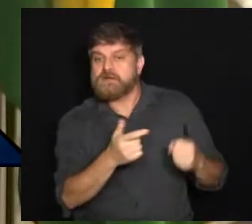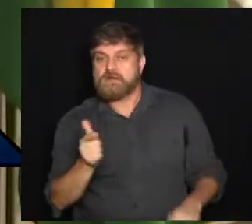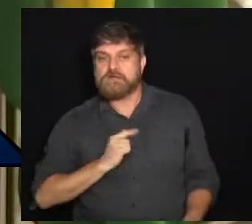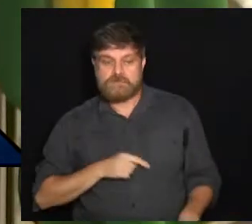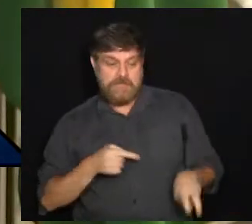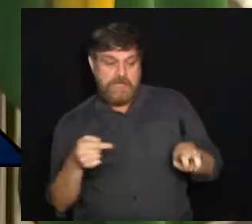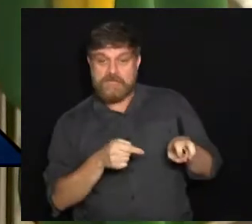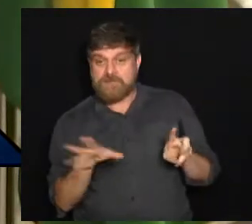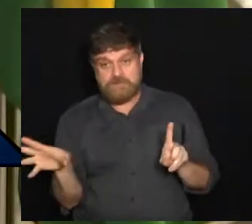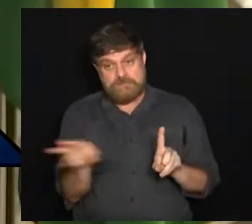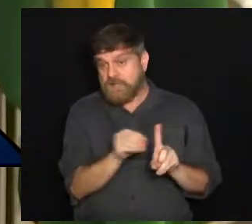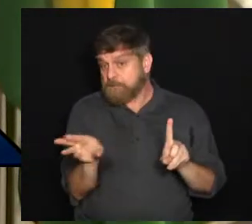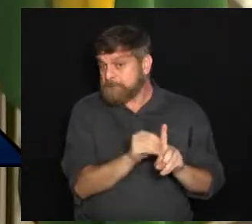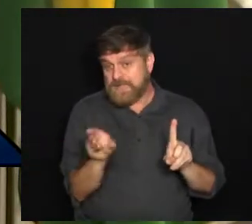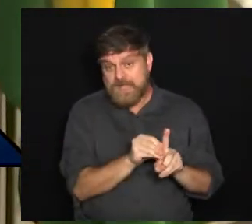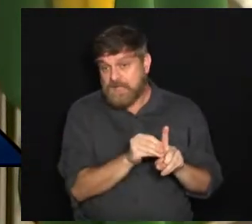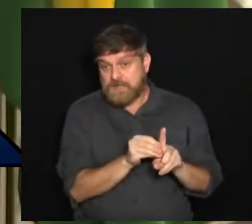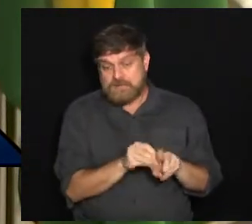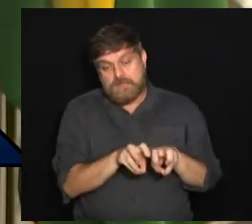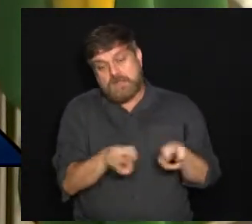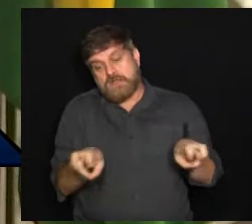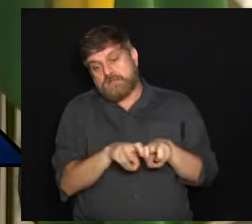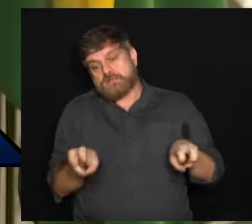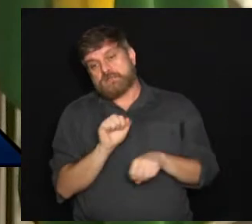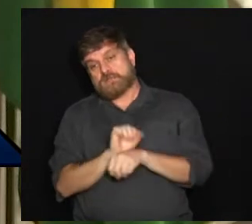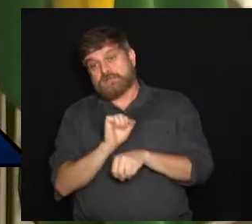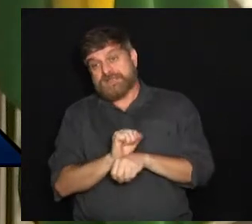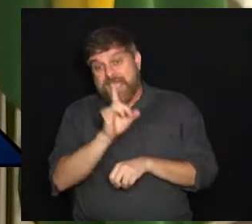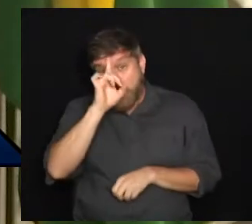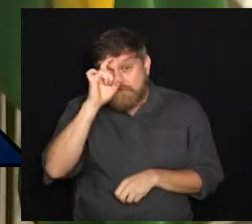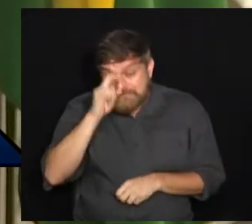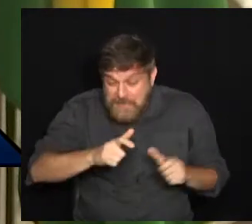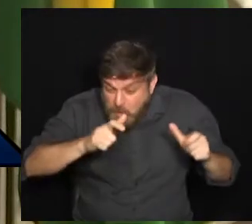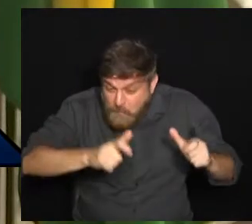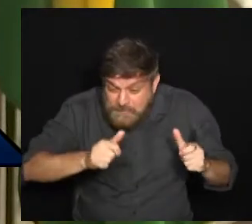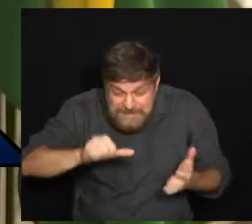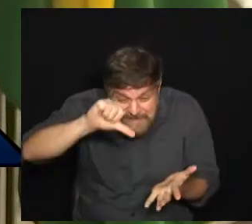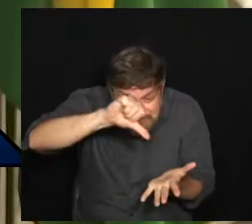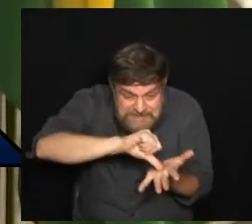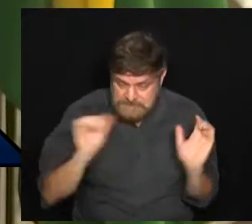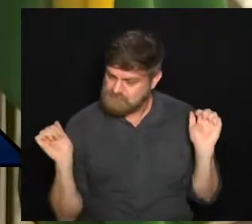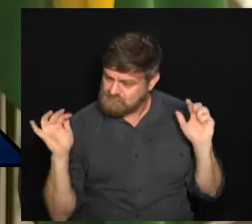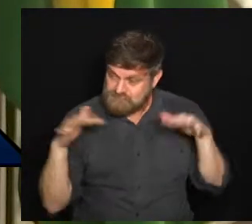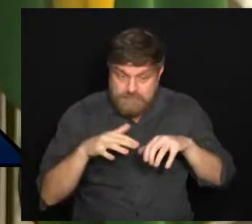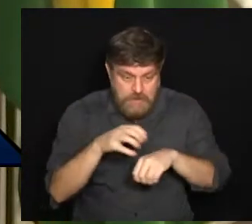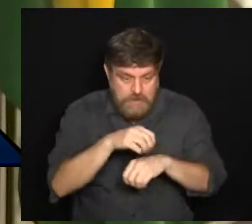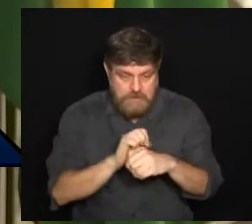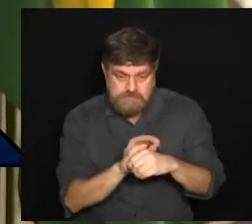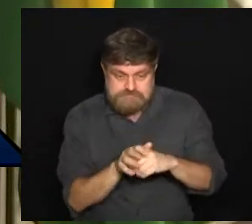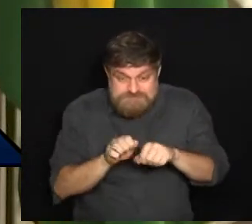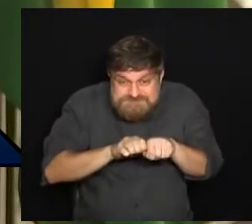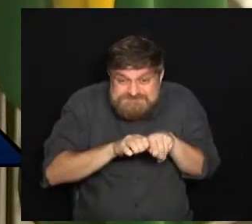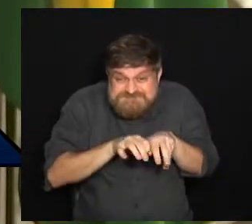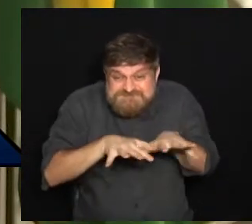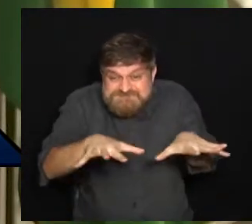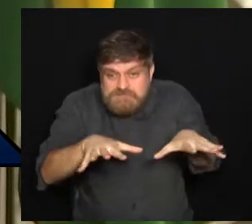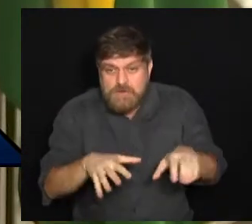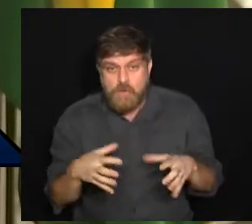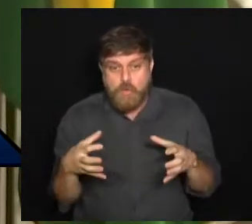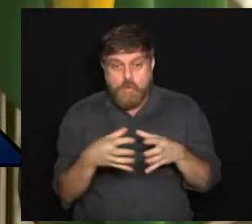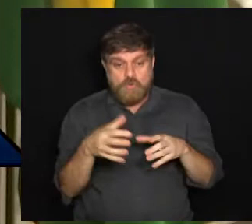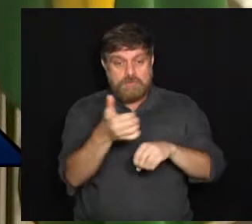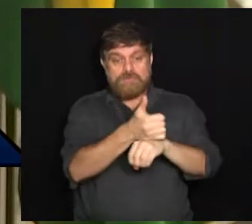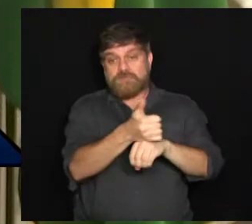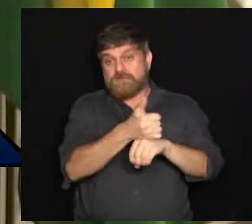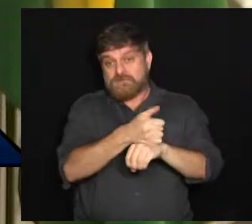do tornozelo vai sair doente também. E o próprio hospital se torna um polo de disseminação do vírus, que é um problemaço. As equipes de saúde da mesma